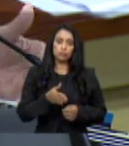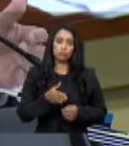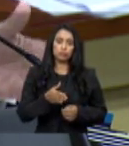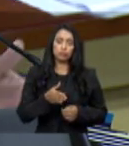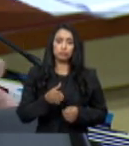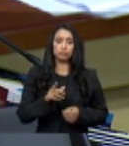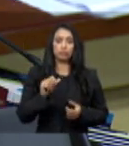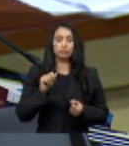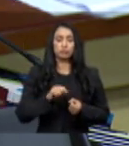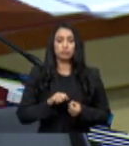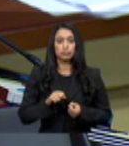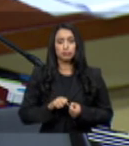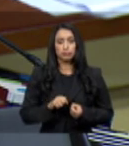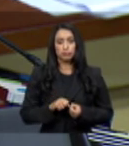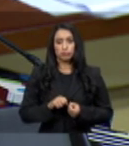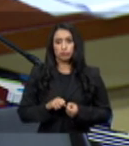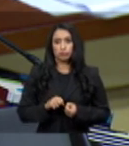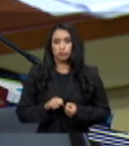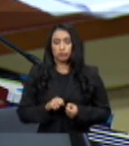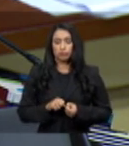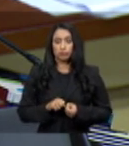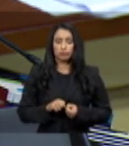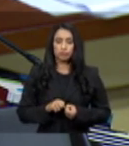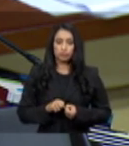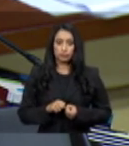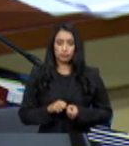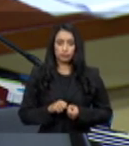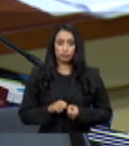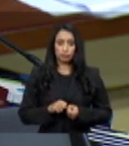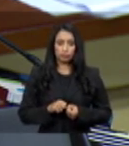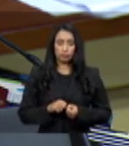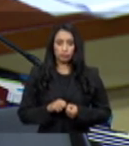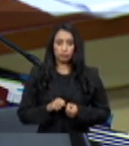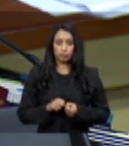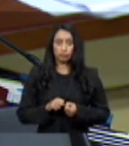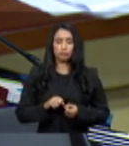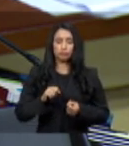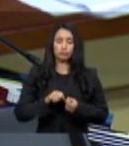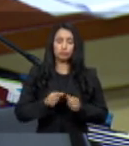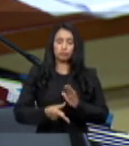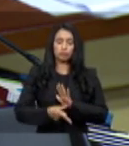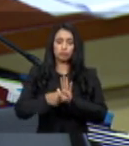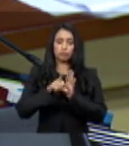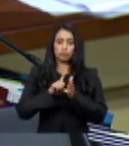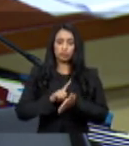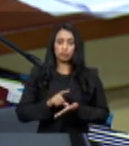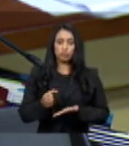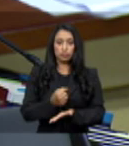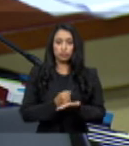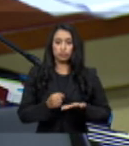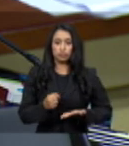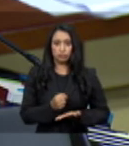na arguição de descumprimento de preceito fundamental